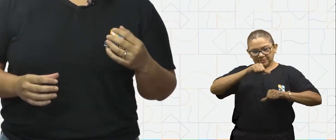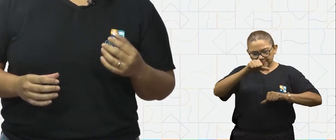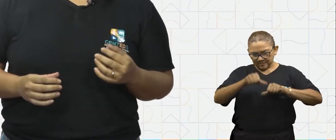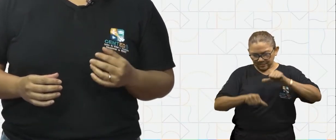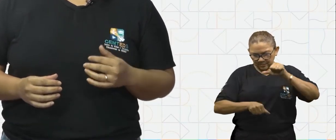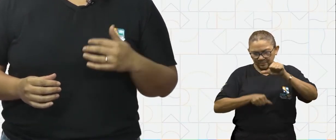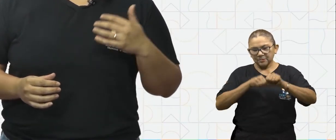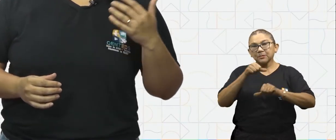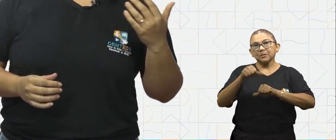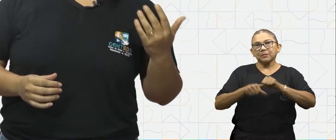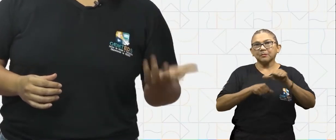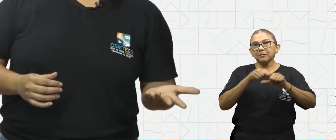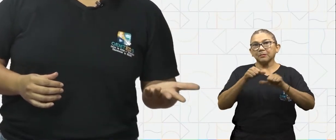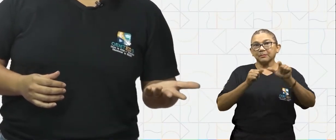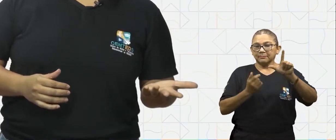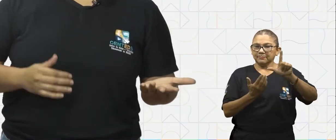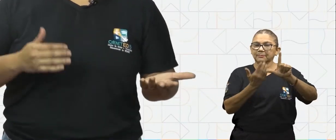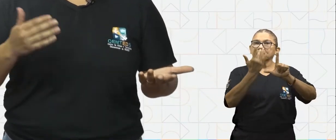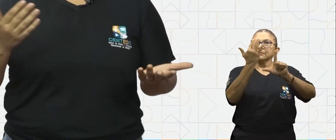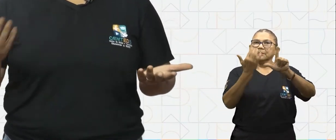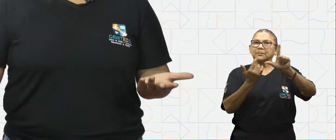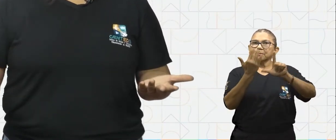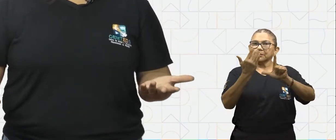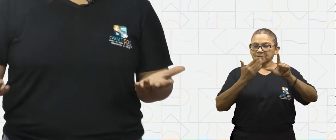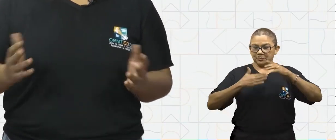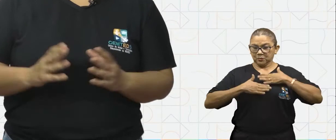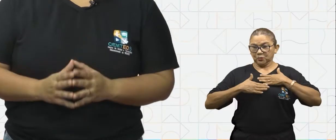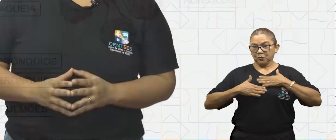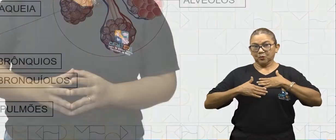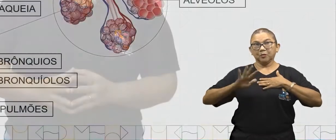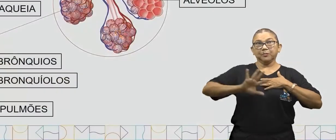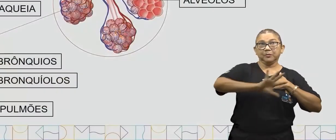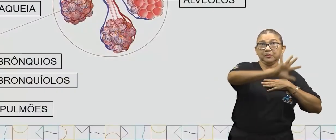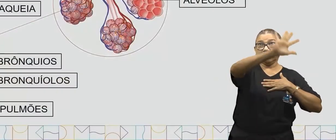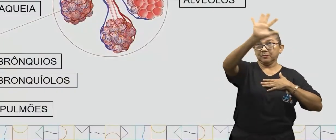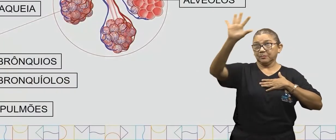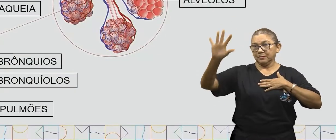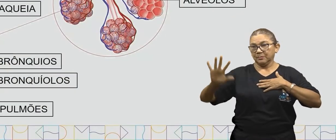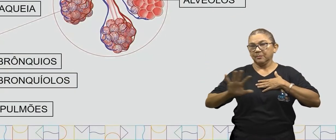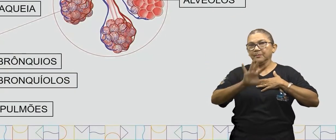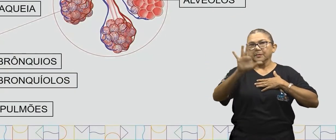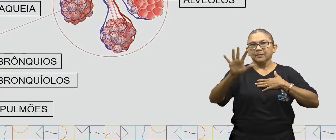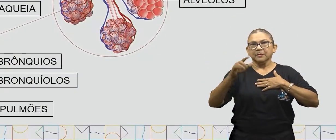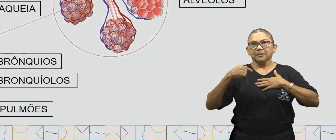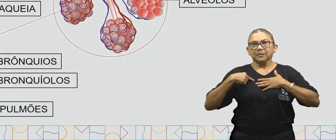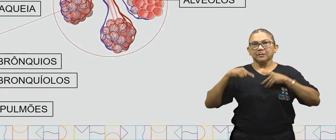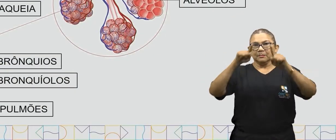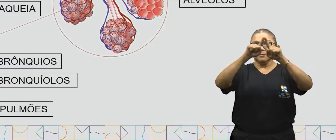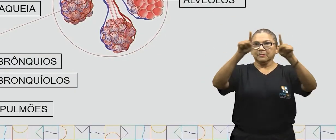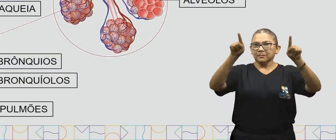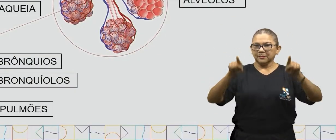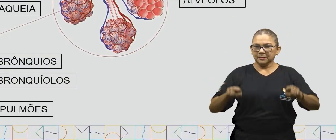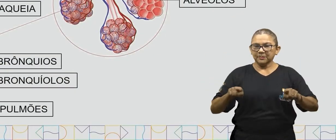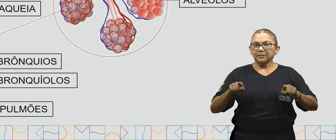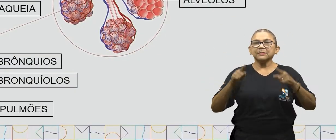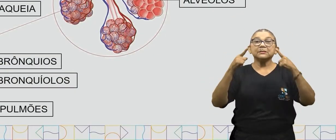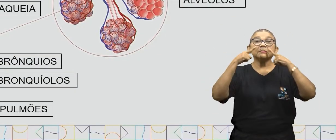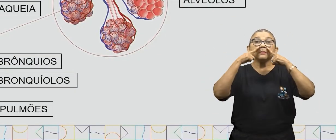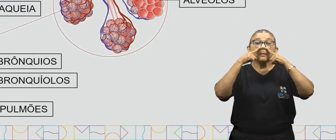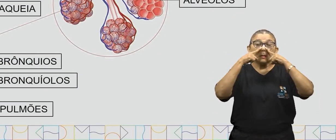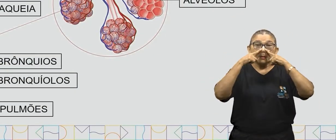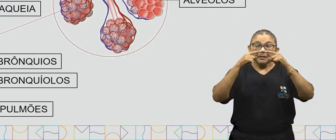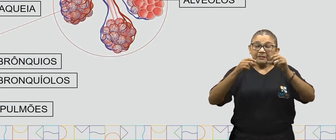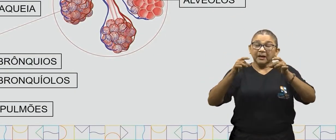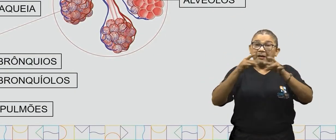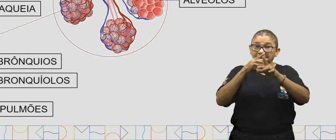troca gasosa entre o corpo humano e o meio ambiente. Este sistema é formado pelo